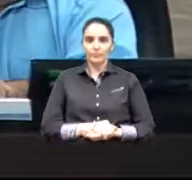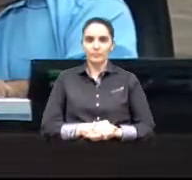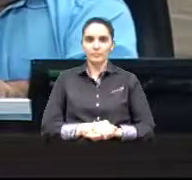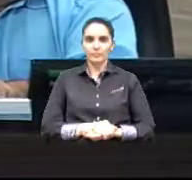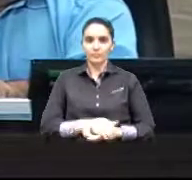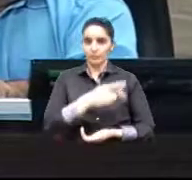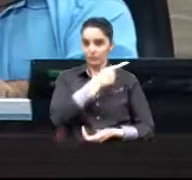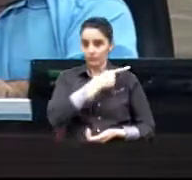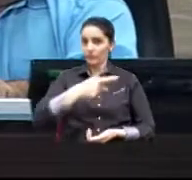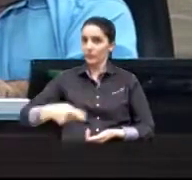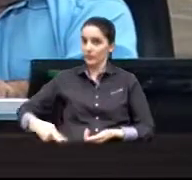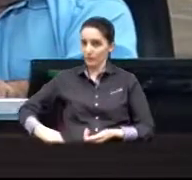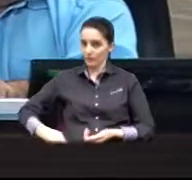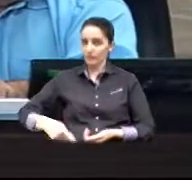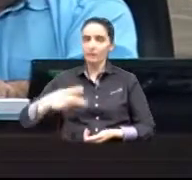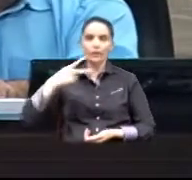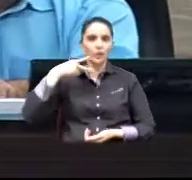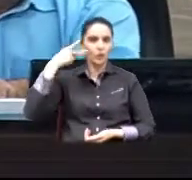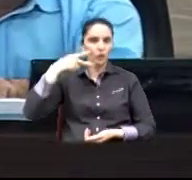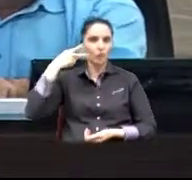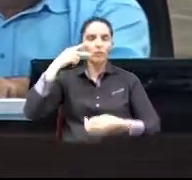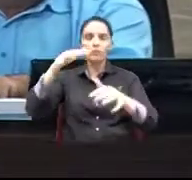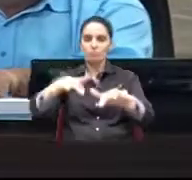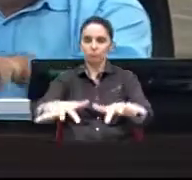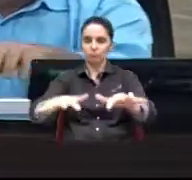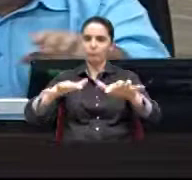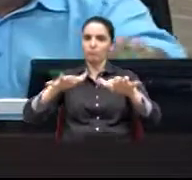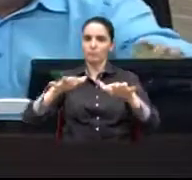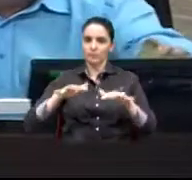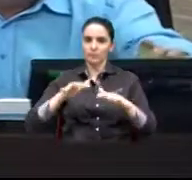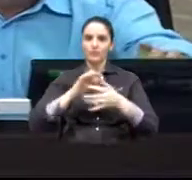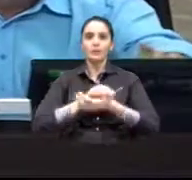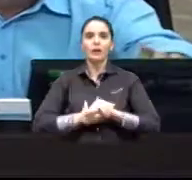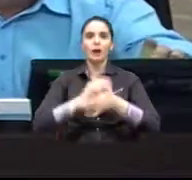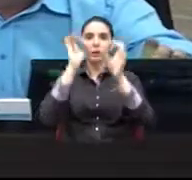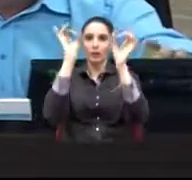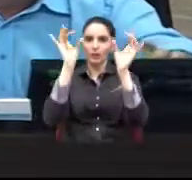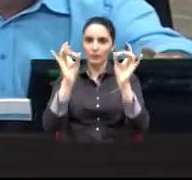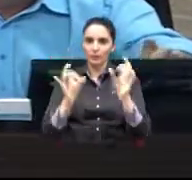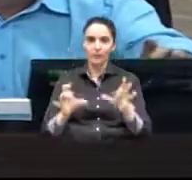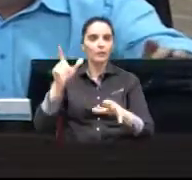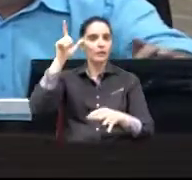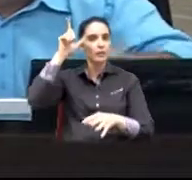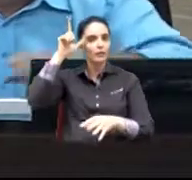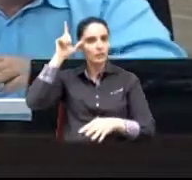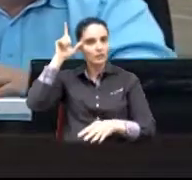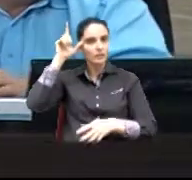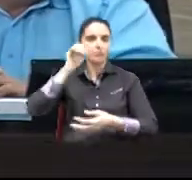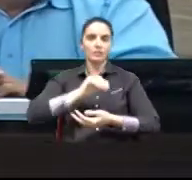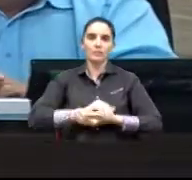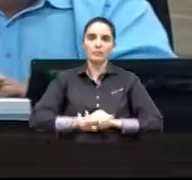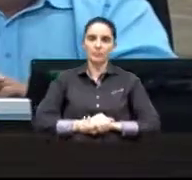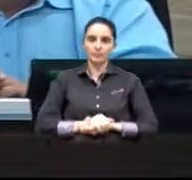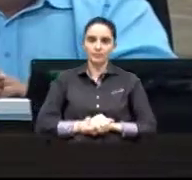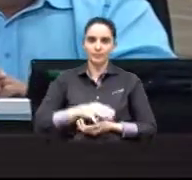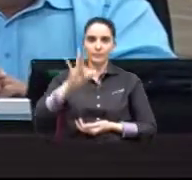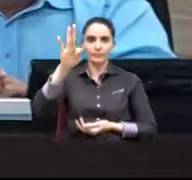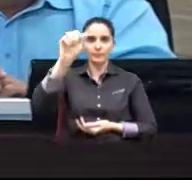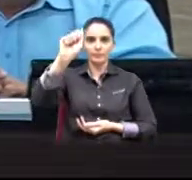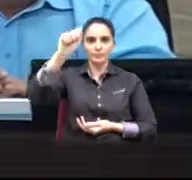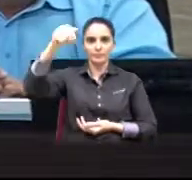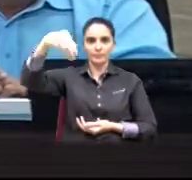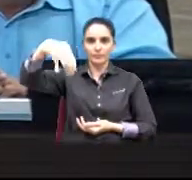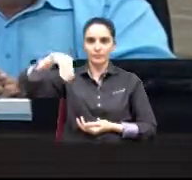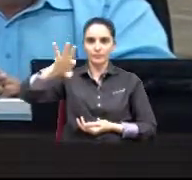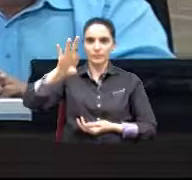Excelentíssimo presidente, nobres pares, público que nos acompanha, em especial Lívia e Tamires. Tamires.